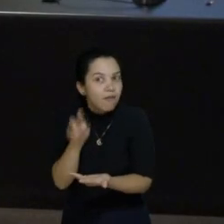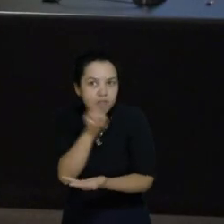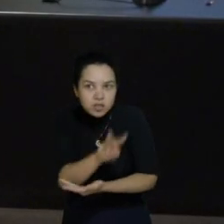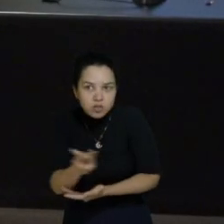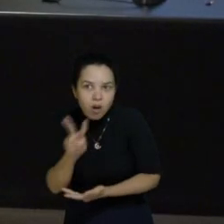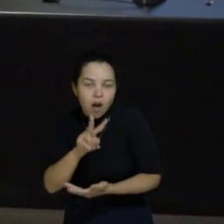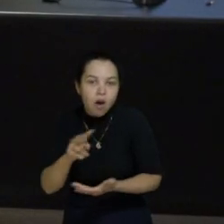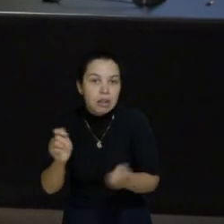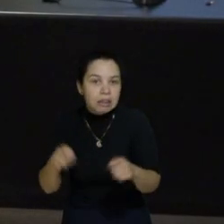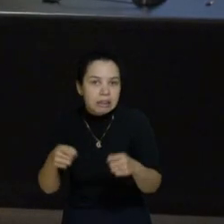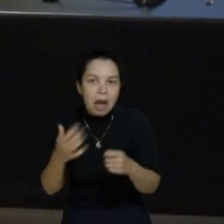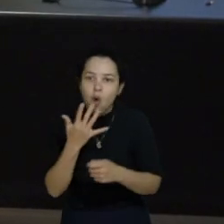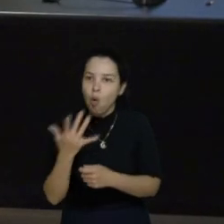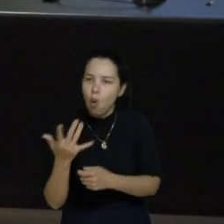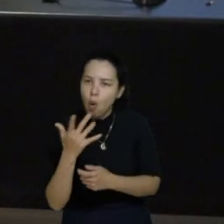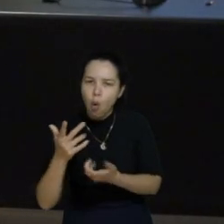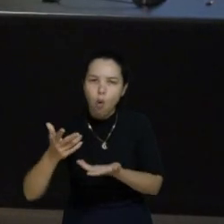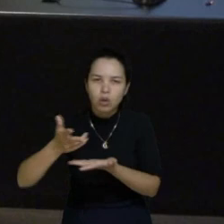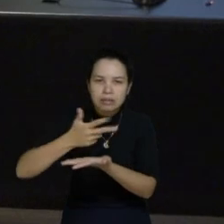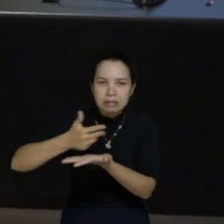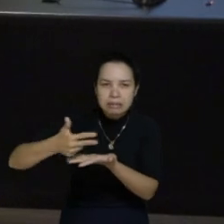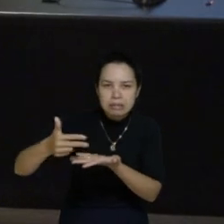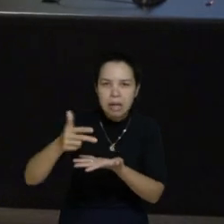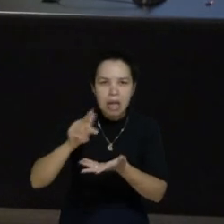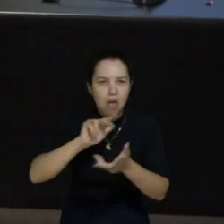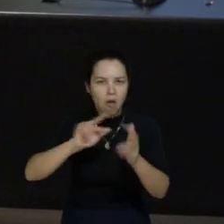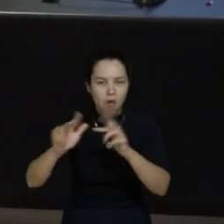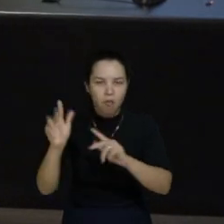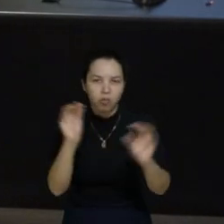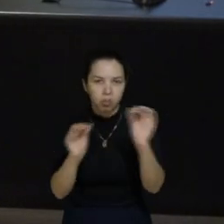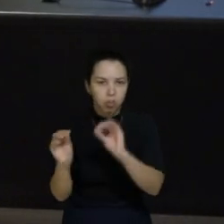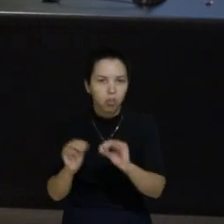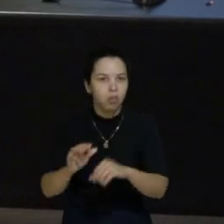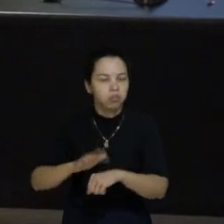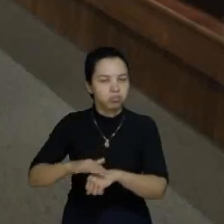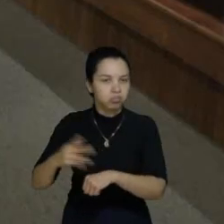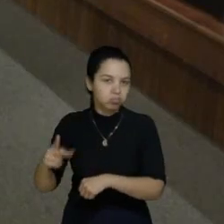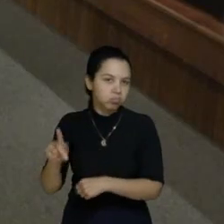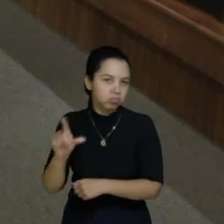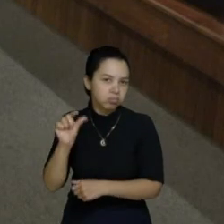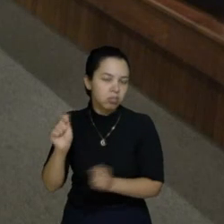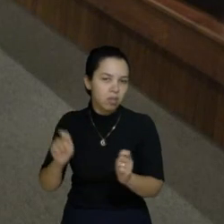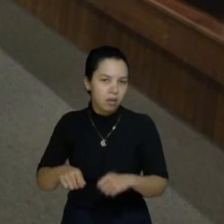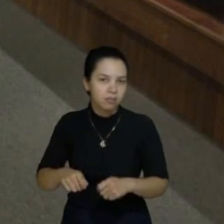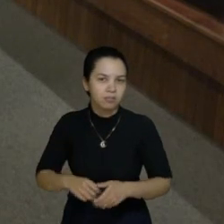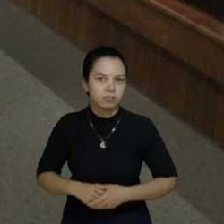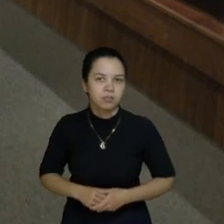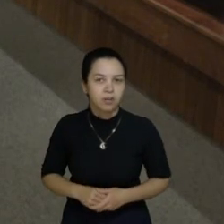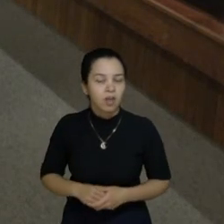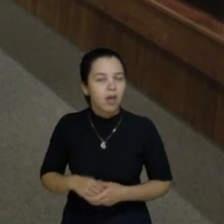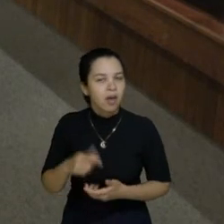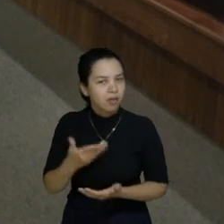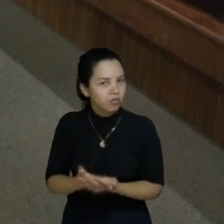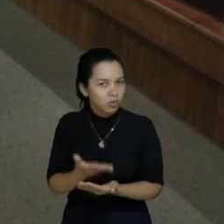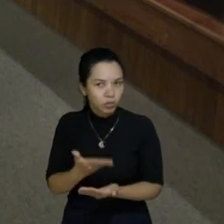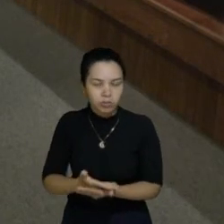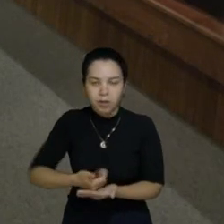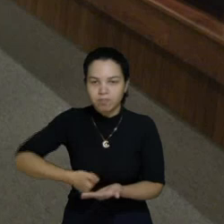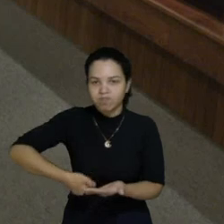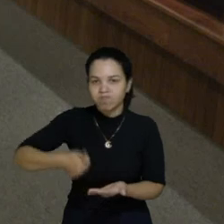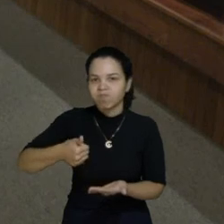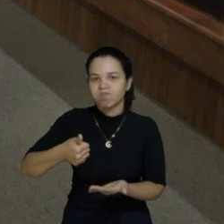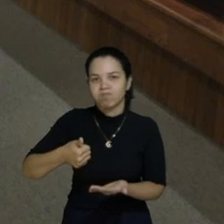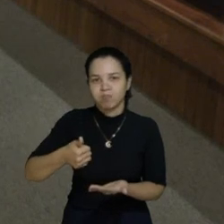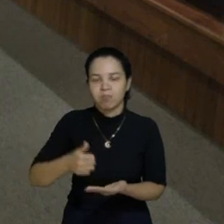cor você pode pôr desenho você pode fazer da forma como você quer e é uma baita maneira de estudar e de reter conteúdo